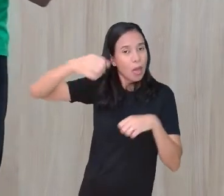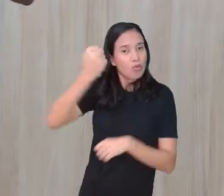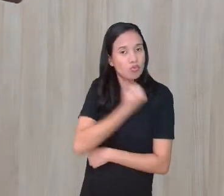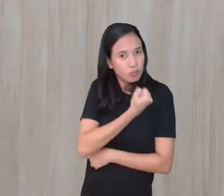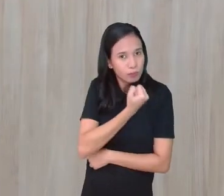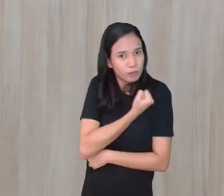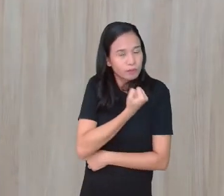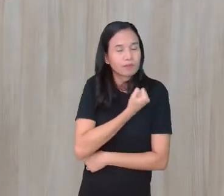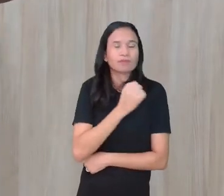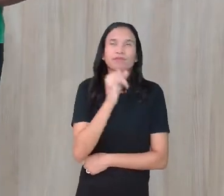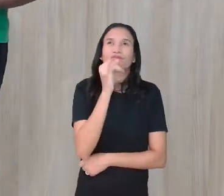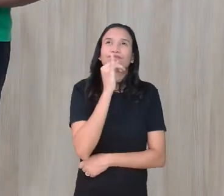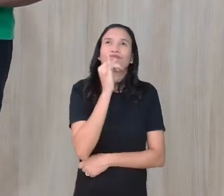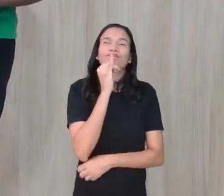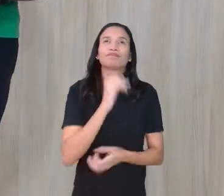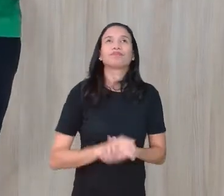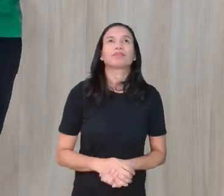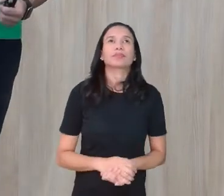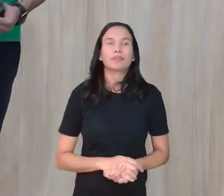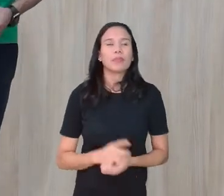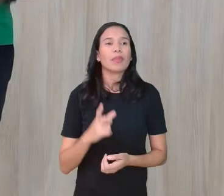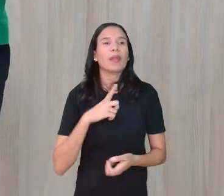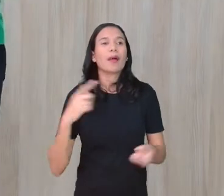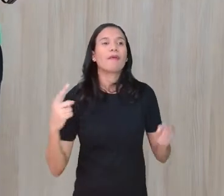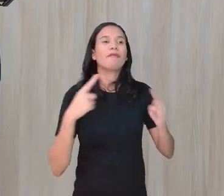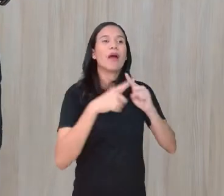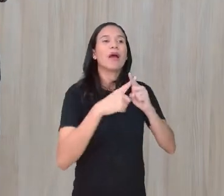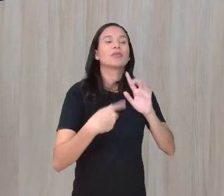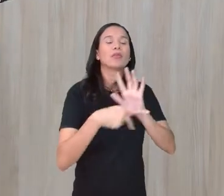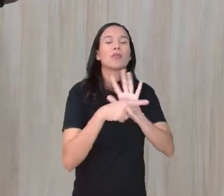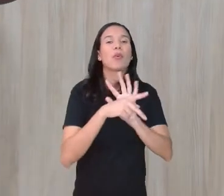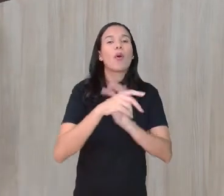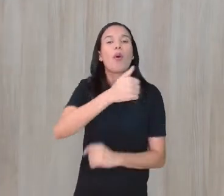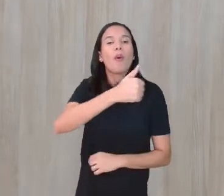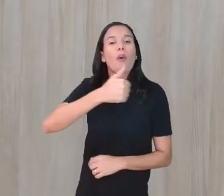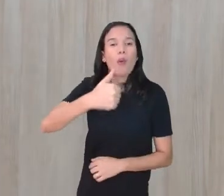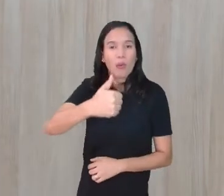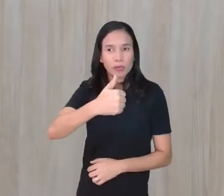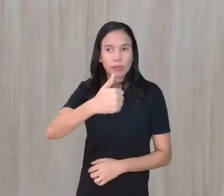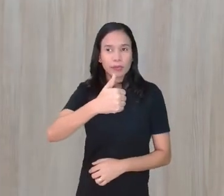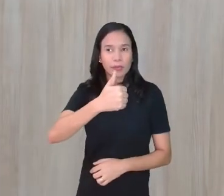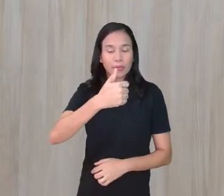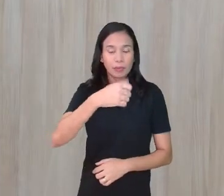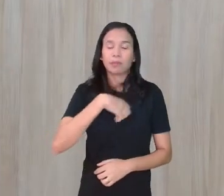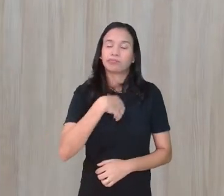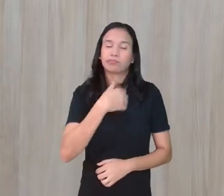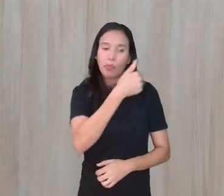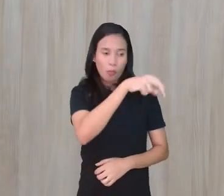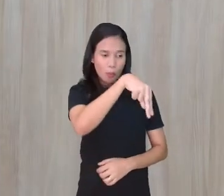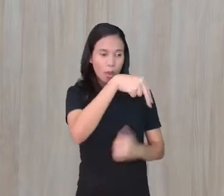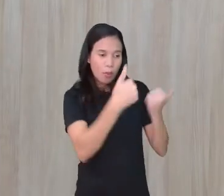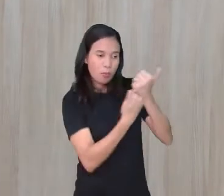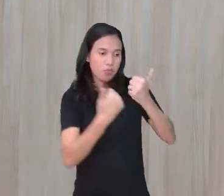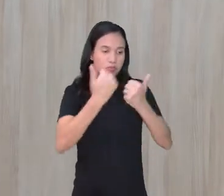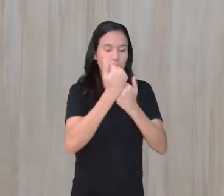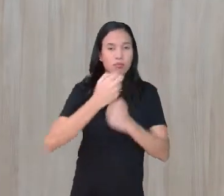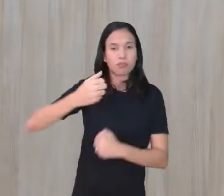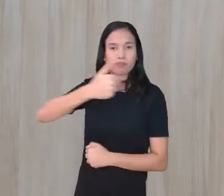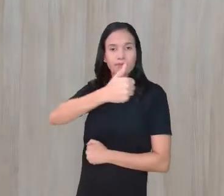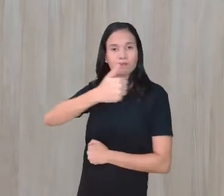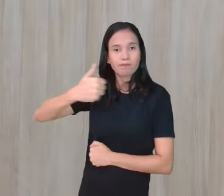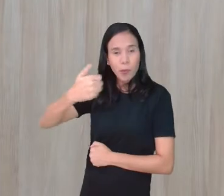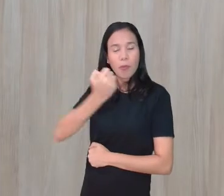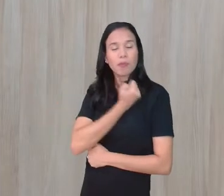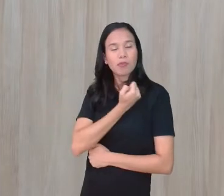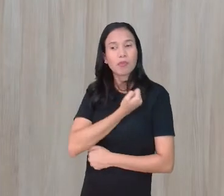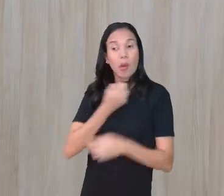Então, se eu digo o seguinte, eu quero encontrar os múltiplos de 11, então, no lugar do n, você coloca 11. E aí, a gente